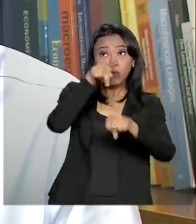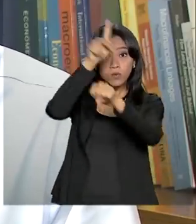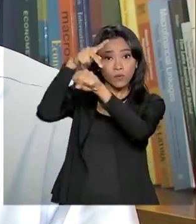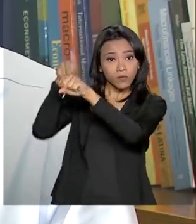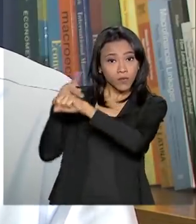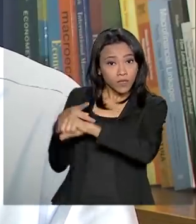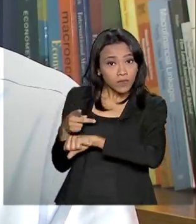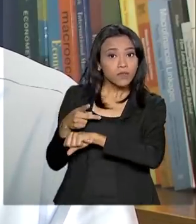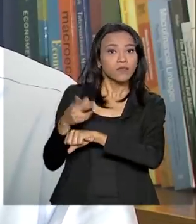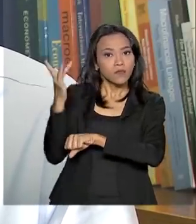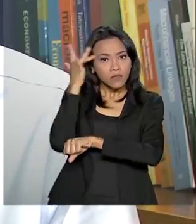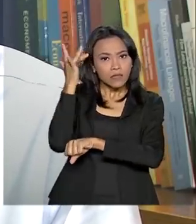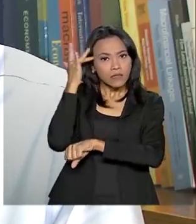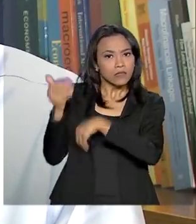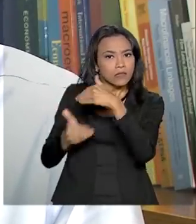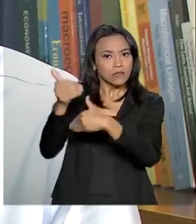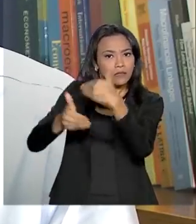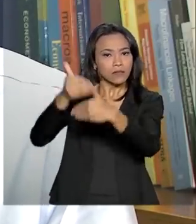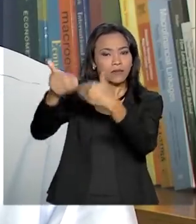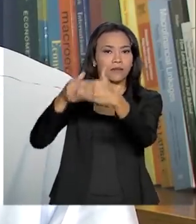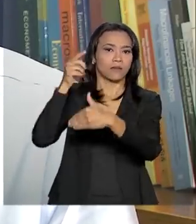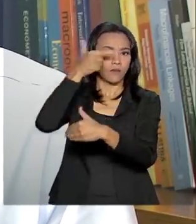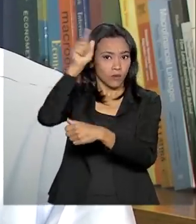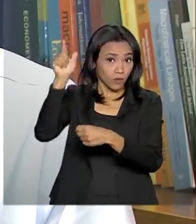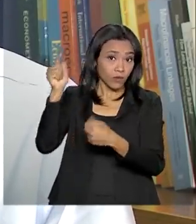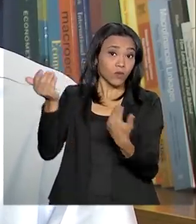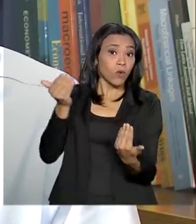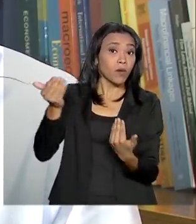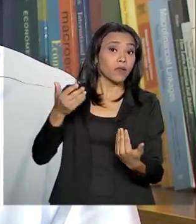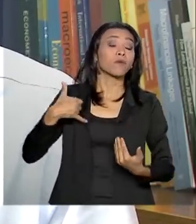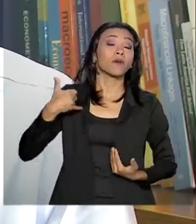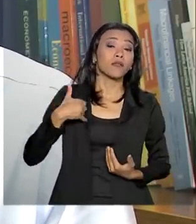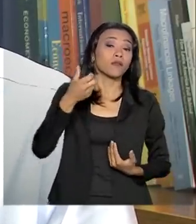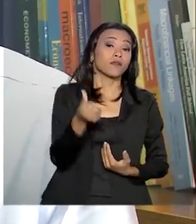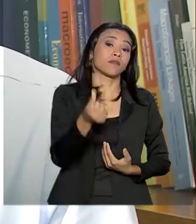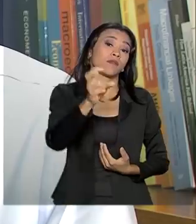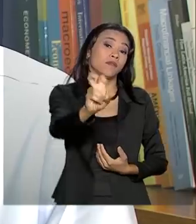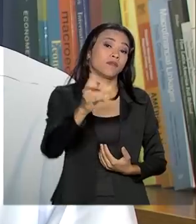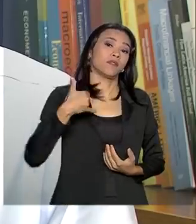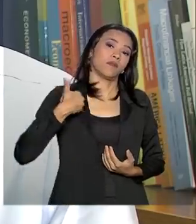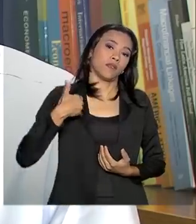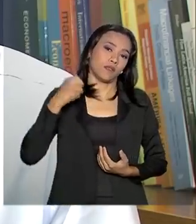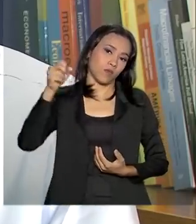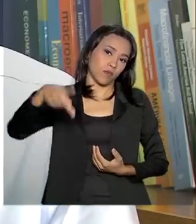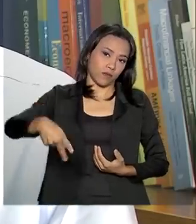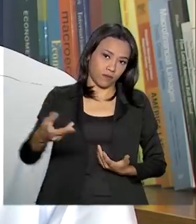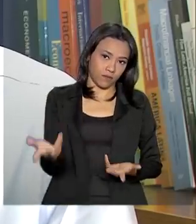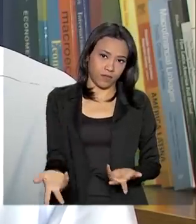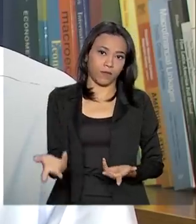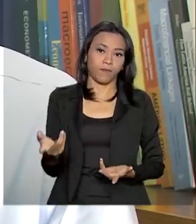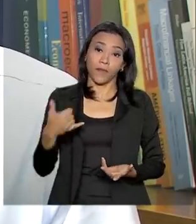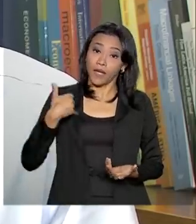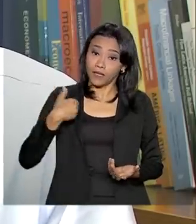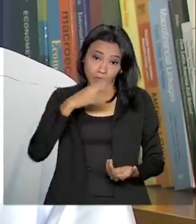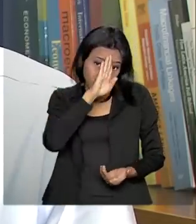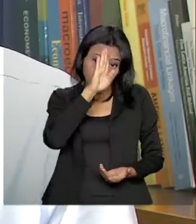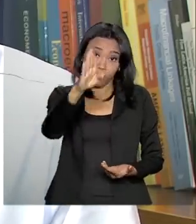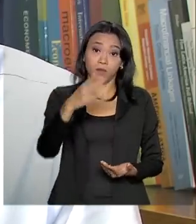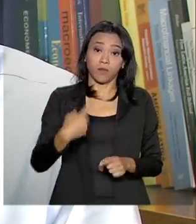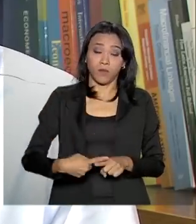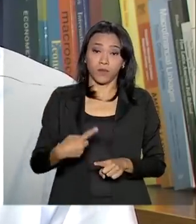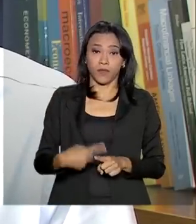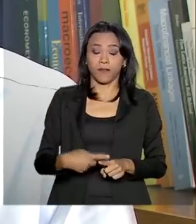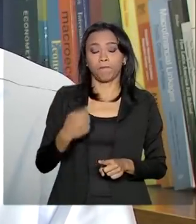desenvolvidos, em várias economias emergentes, já se aposenta com 65 anos de idade. A idade é fundamental, até porque